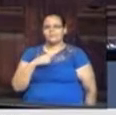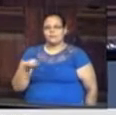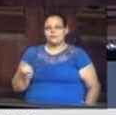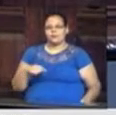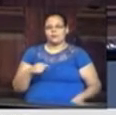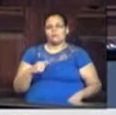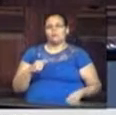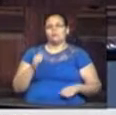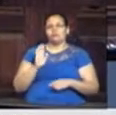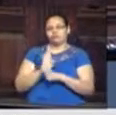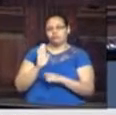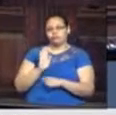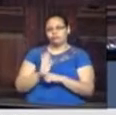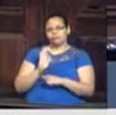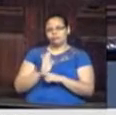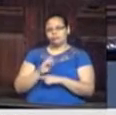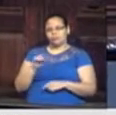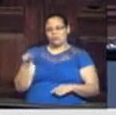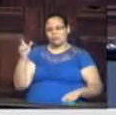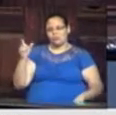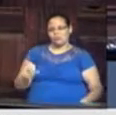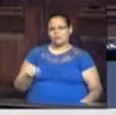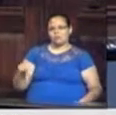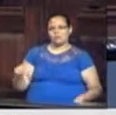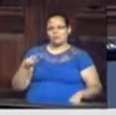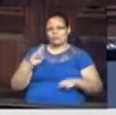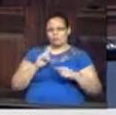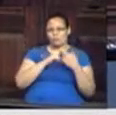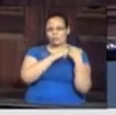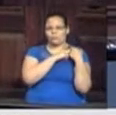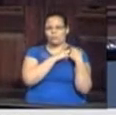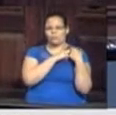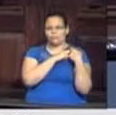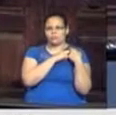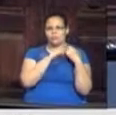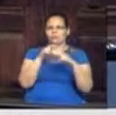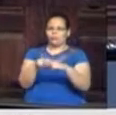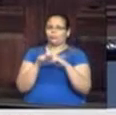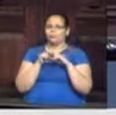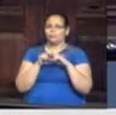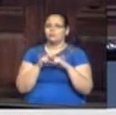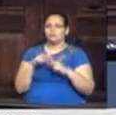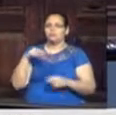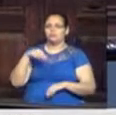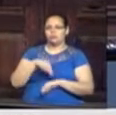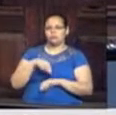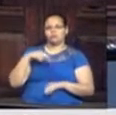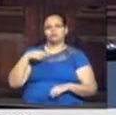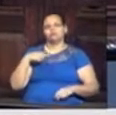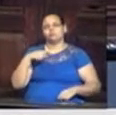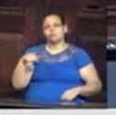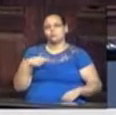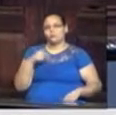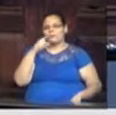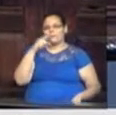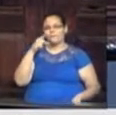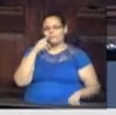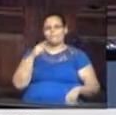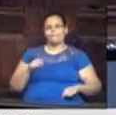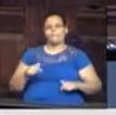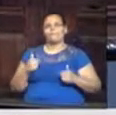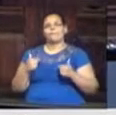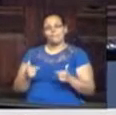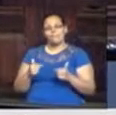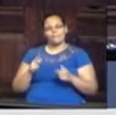escudo para proteger aqueles que foram responsáveis por ela. Por isso, a posição firme do nosso partido e a disposição